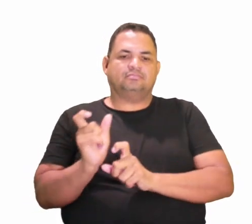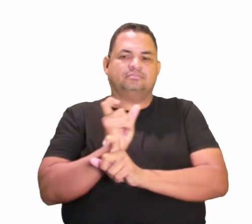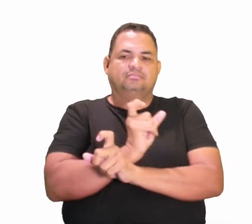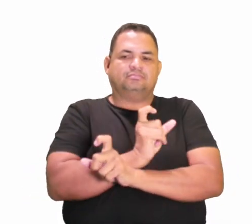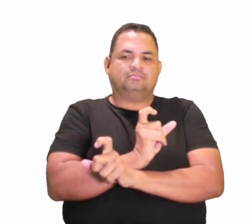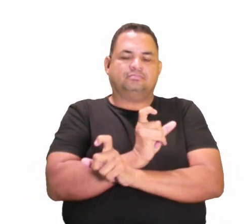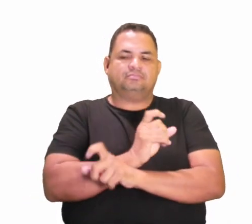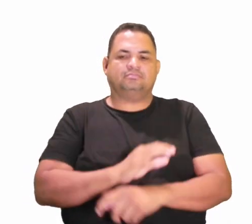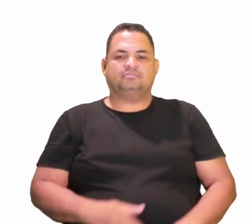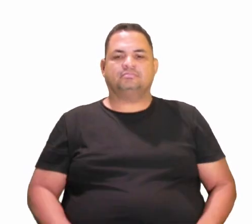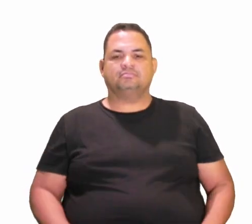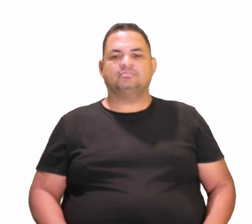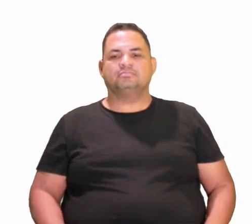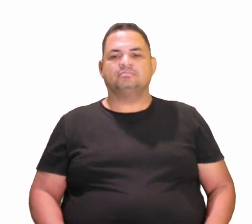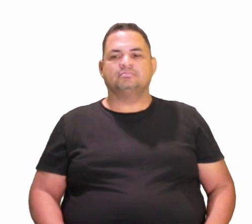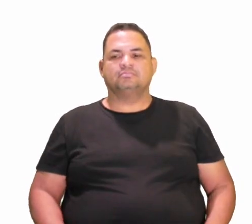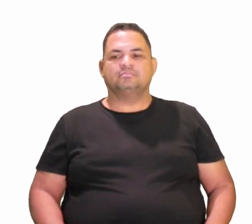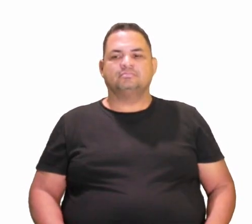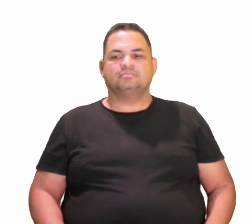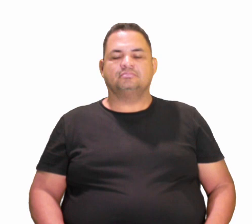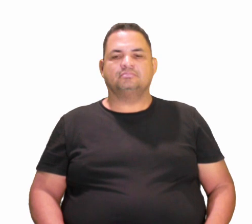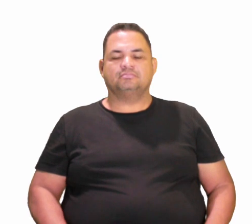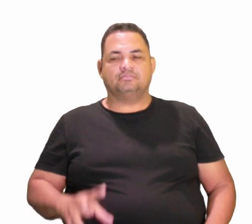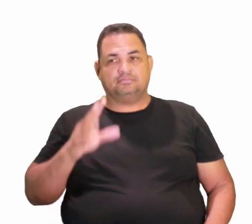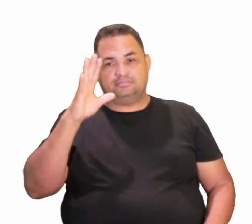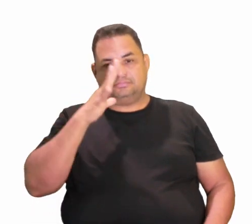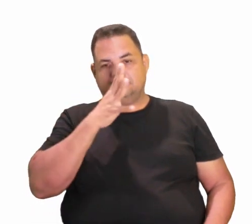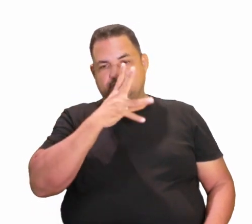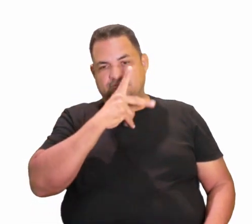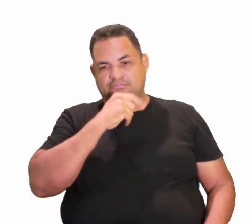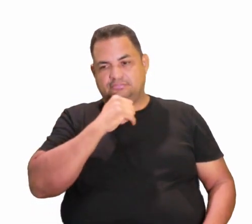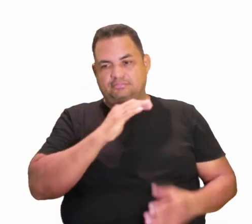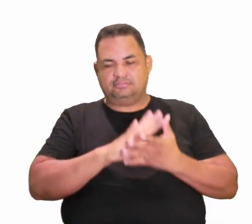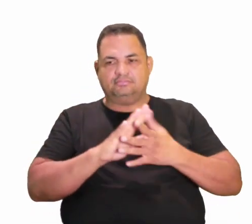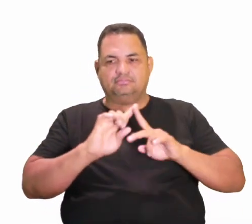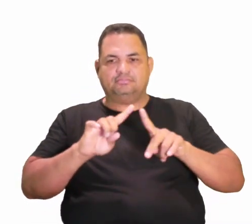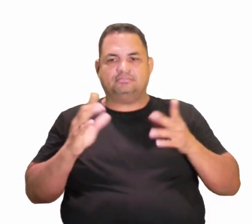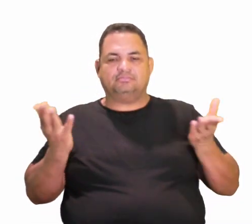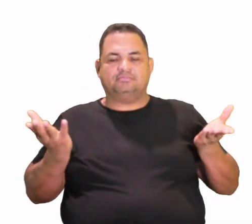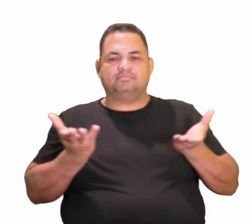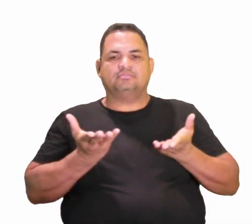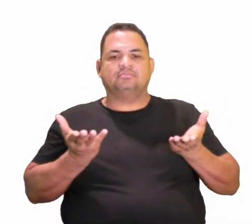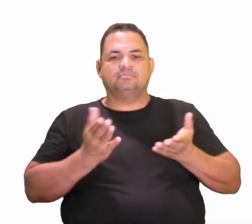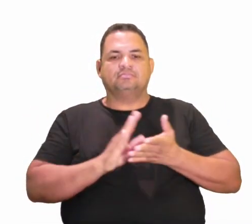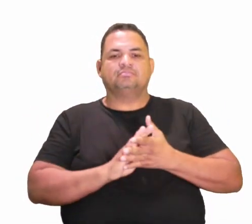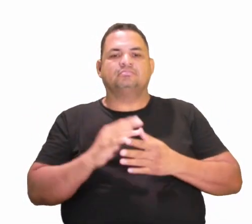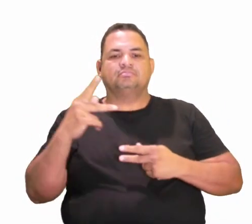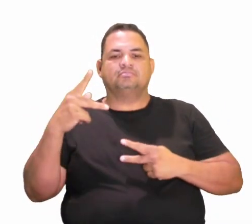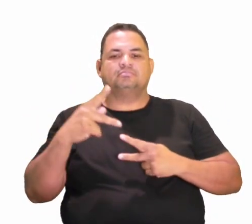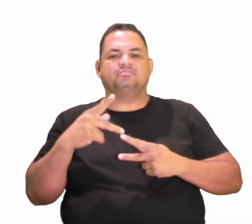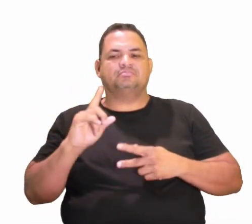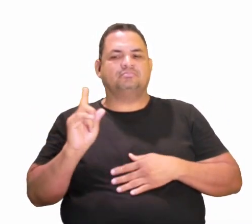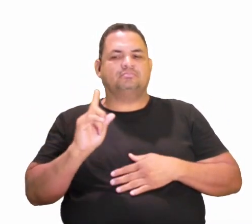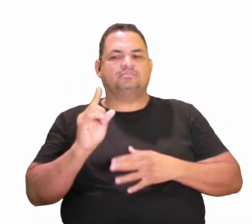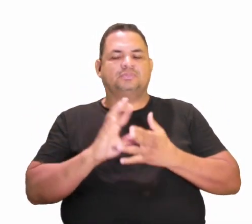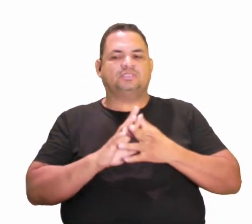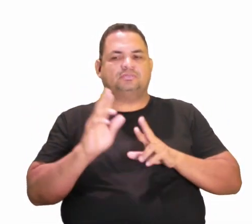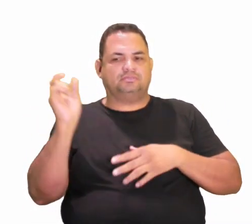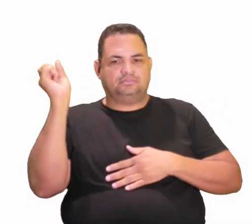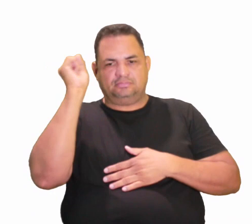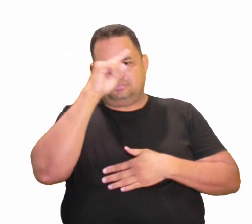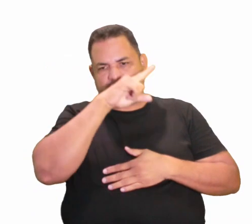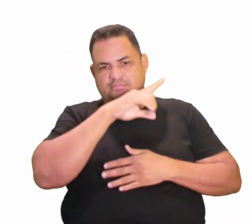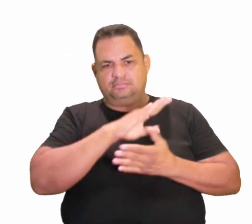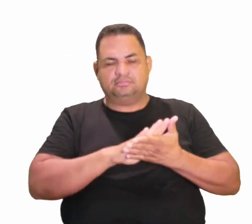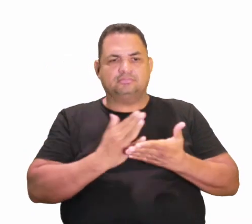que pega um pouquinho ali. Demora a situação. Só que hoje essa preposição não tá difícil, não vai ficar